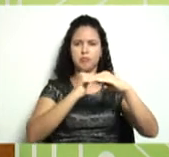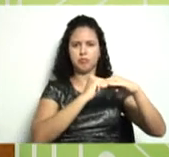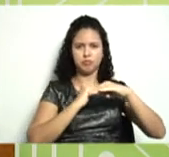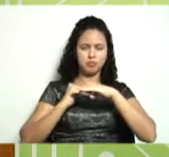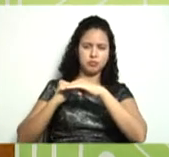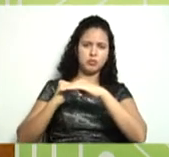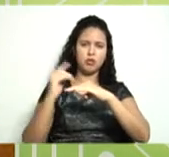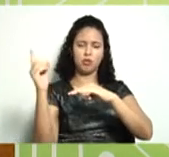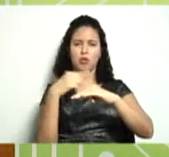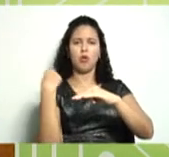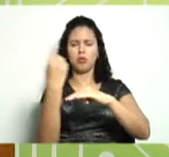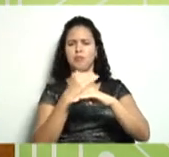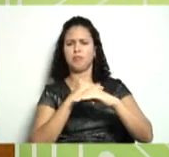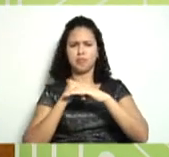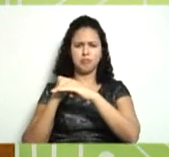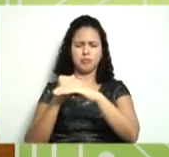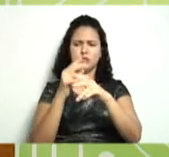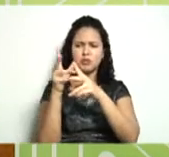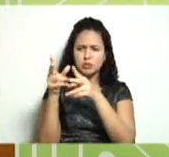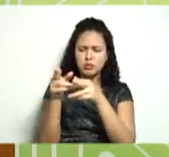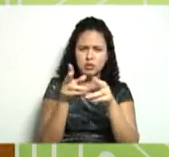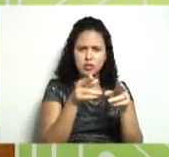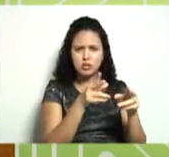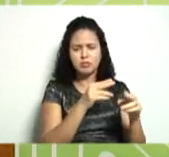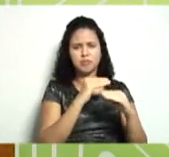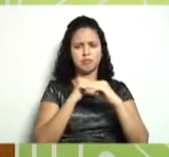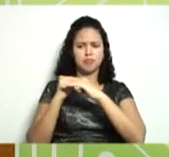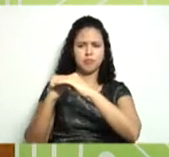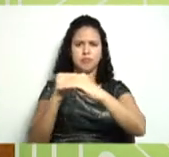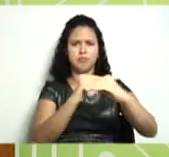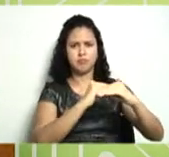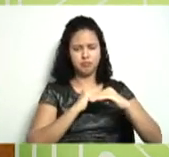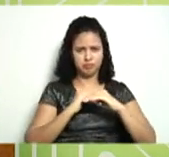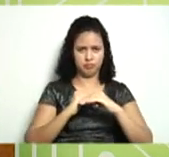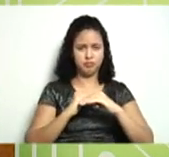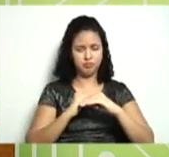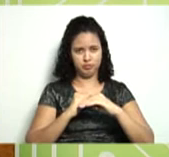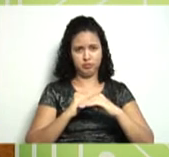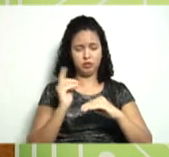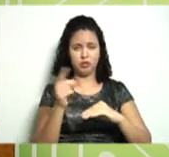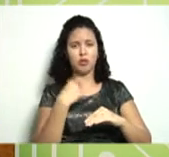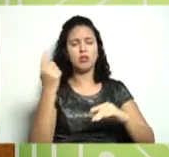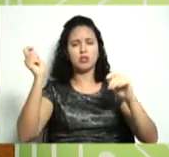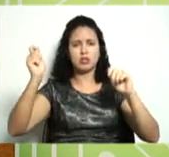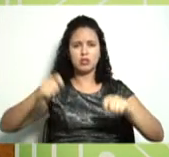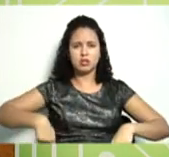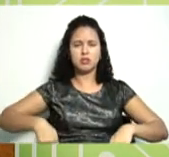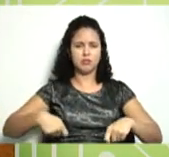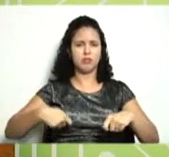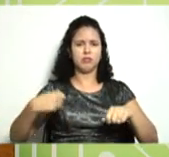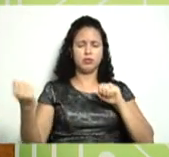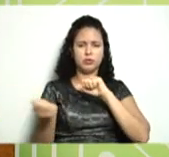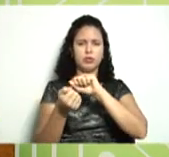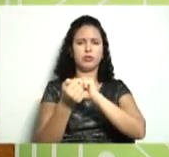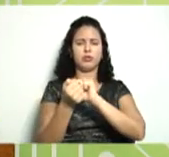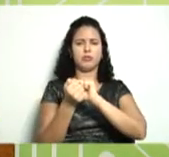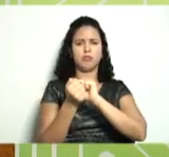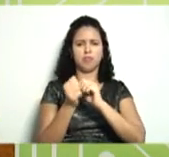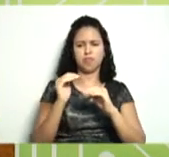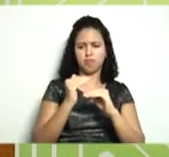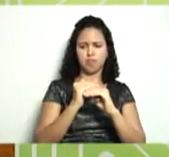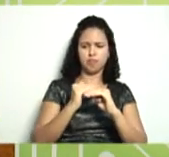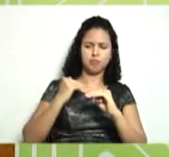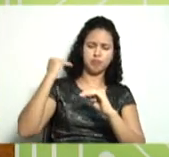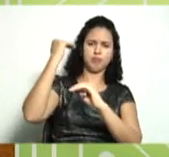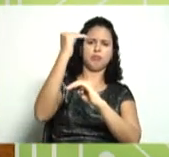nós somos todos iguais. Olha o princípio da isonomia aí. Nós temos condições de estarmos chegando ao topo, ao